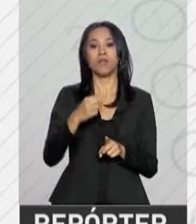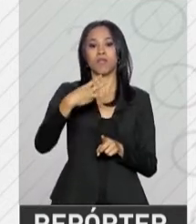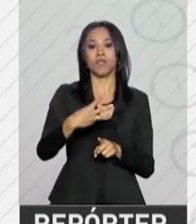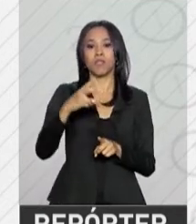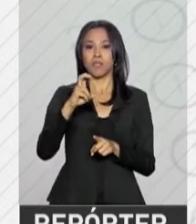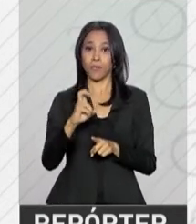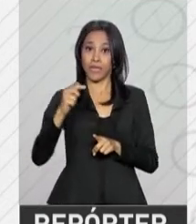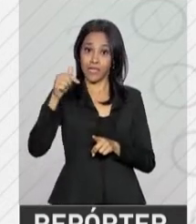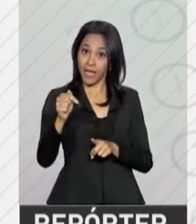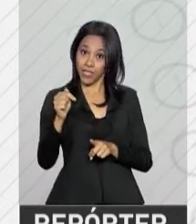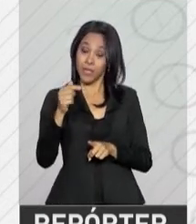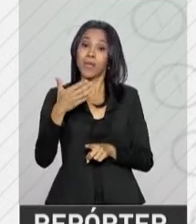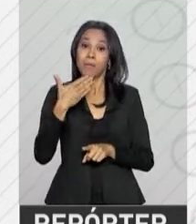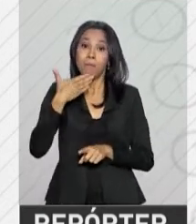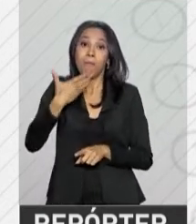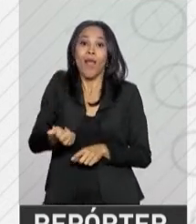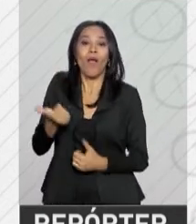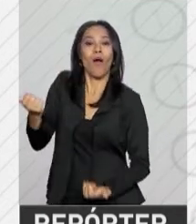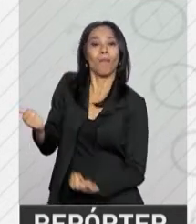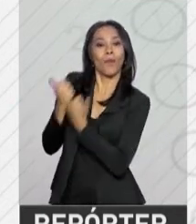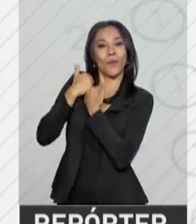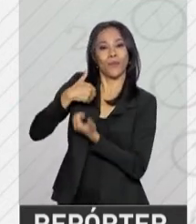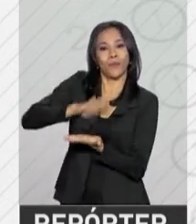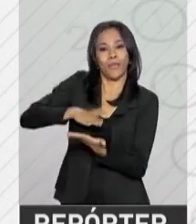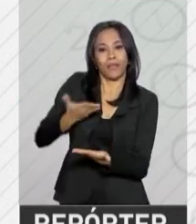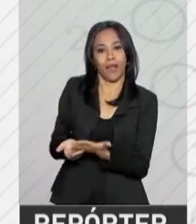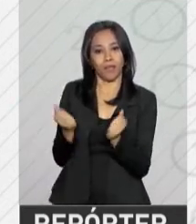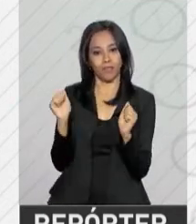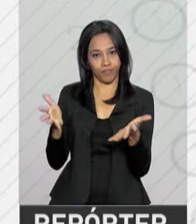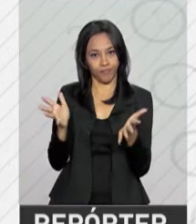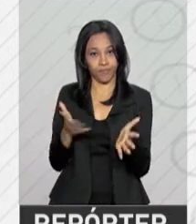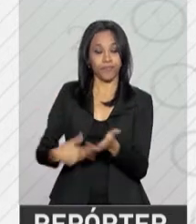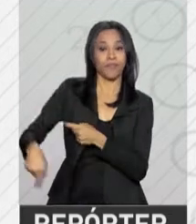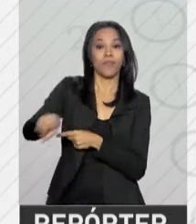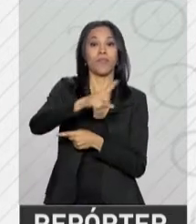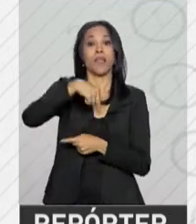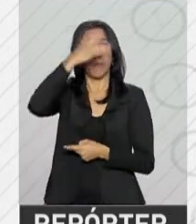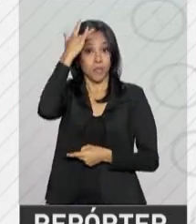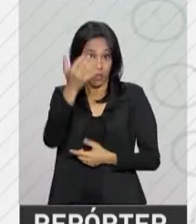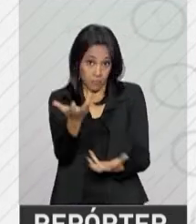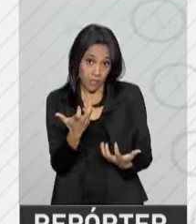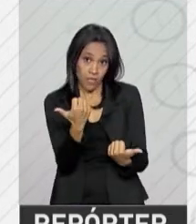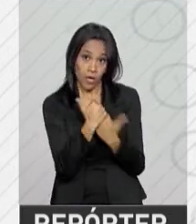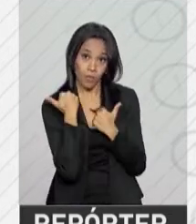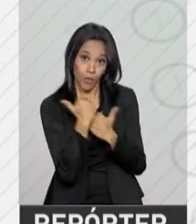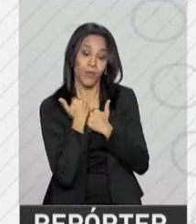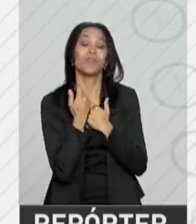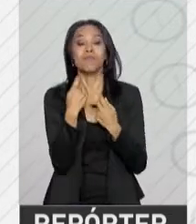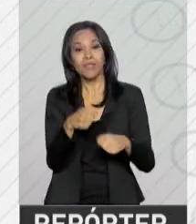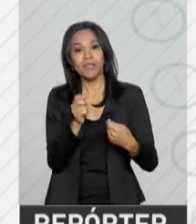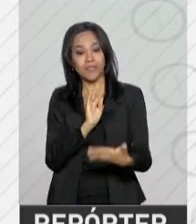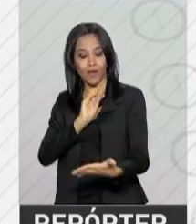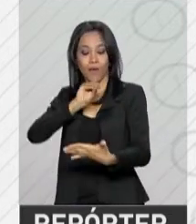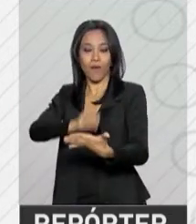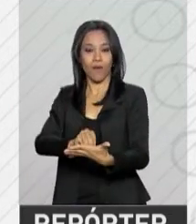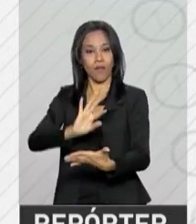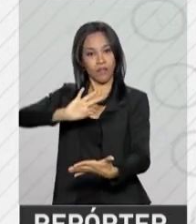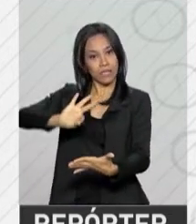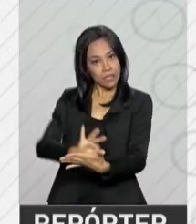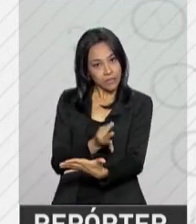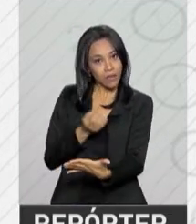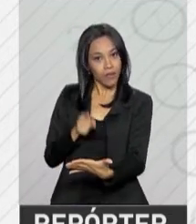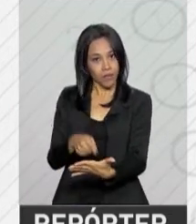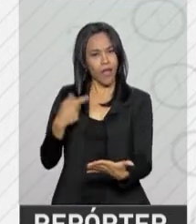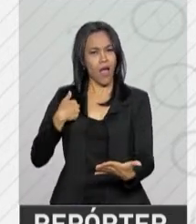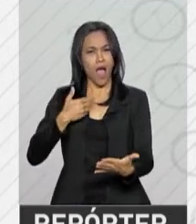receber auxílio do tradutor-intérprete de Libras. O candidato que necessitar de auxílio deve indicar na inscrição, que